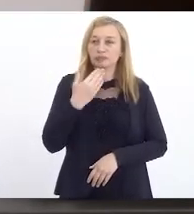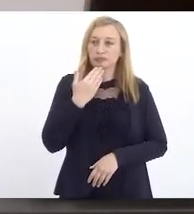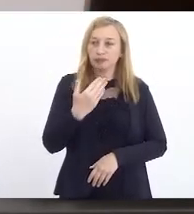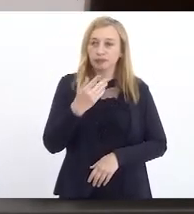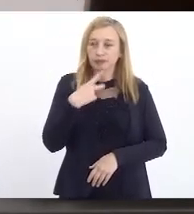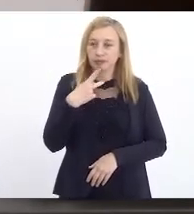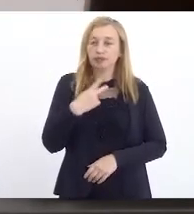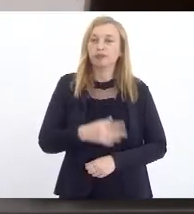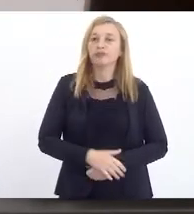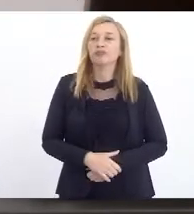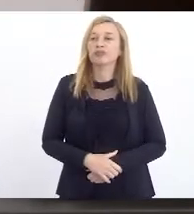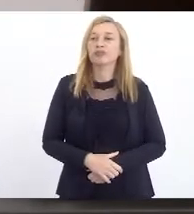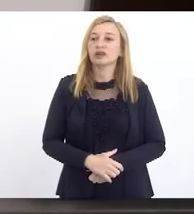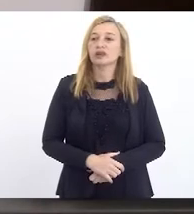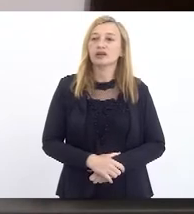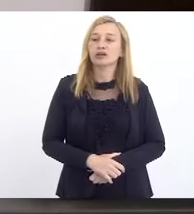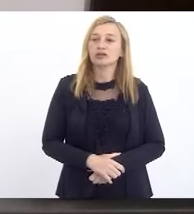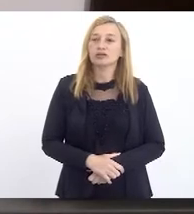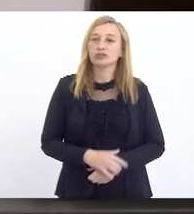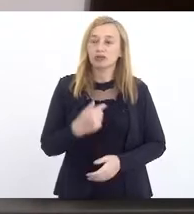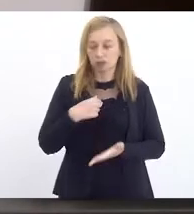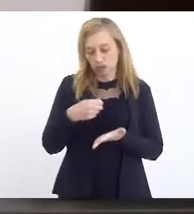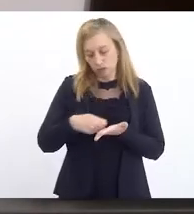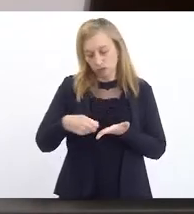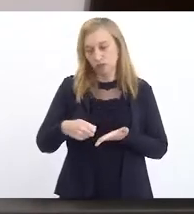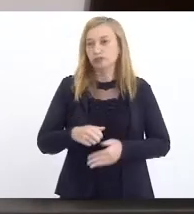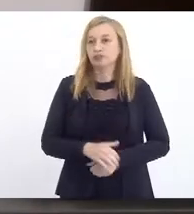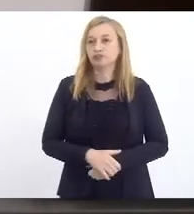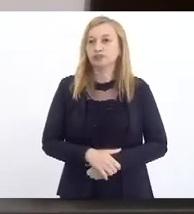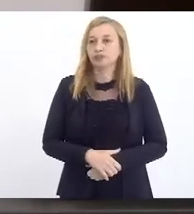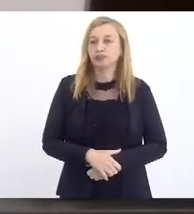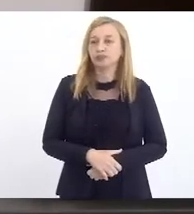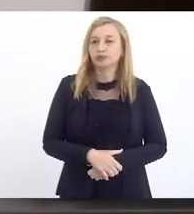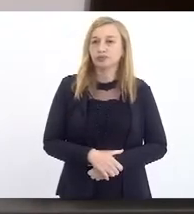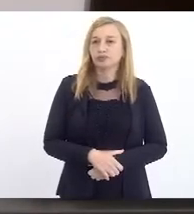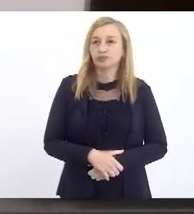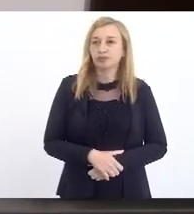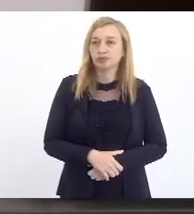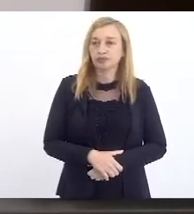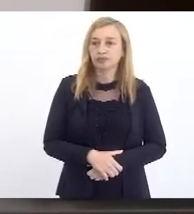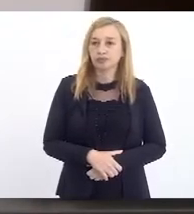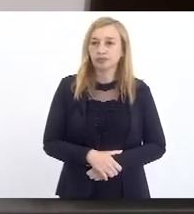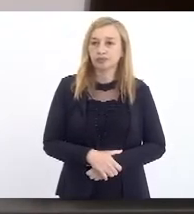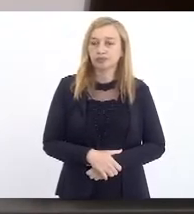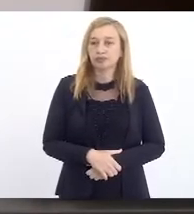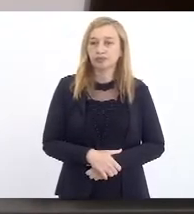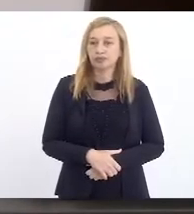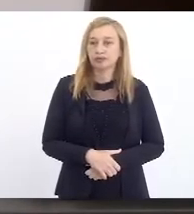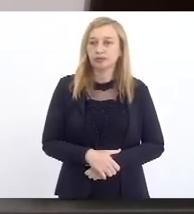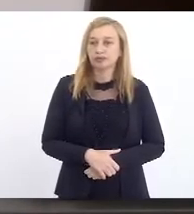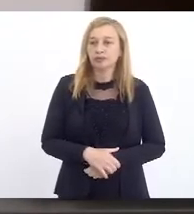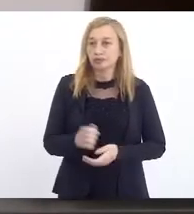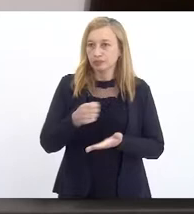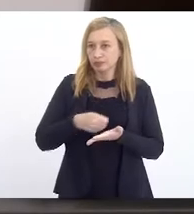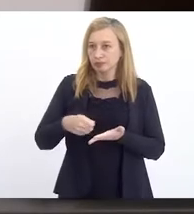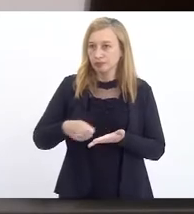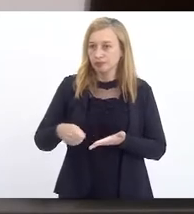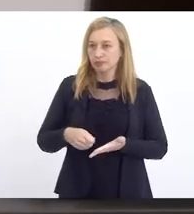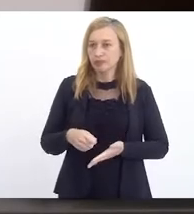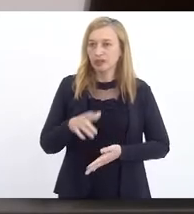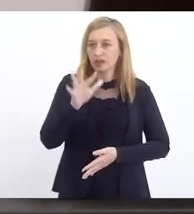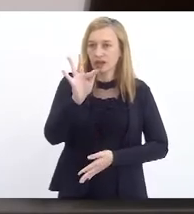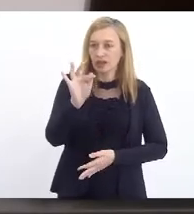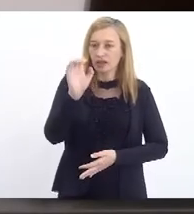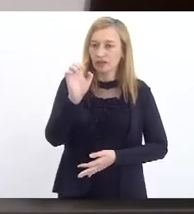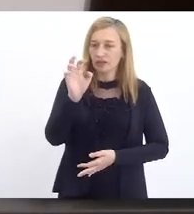que eu anoto. Por precedência, está se escrevendo aqui a Firjan,